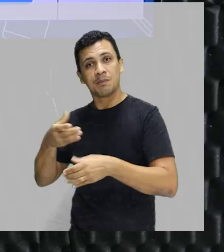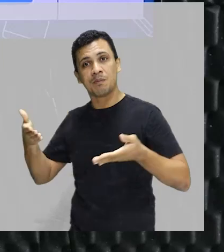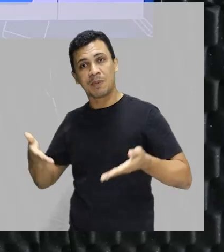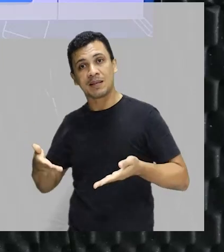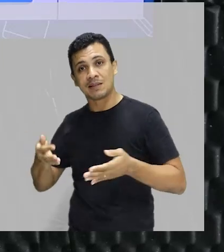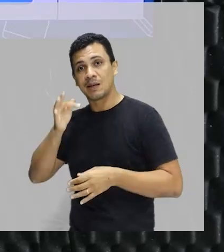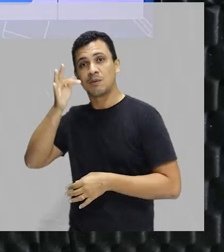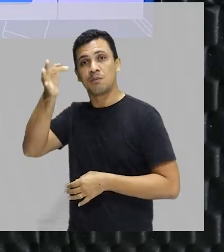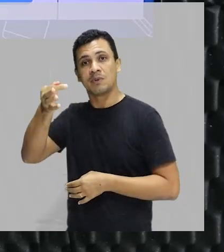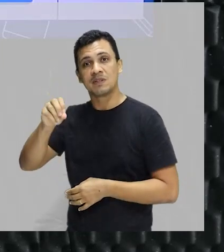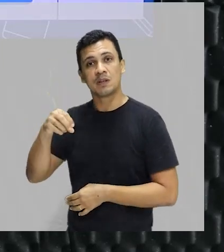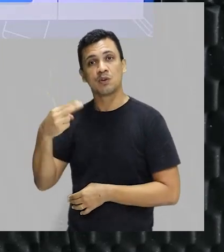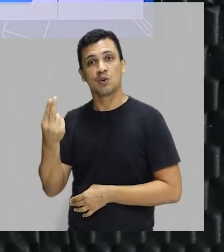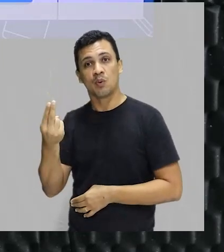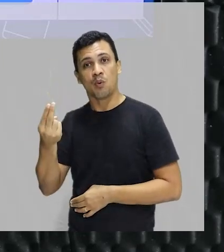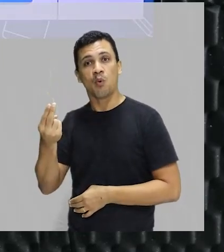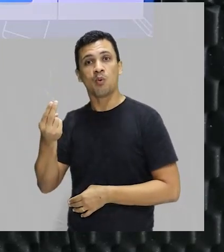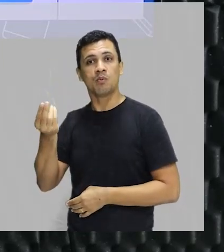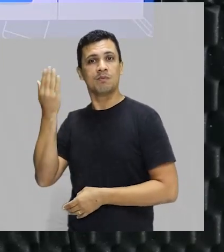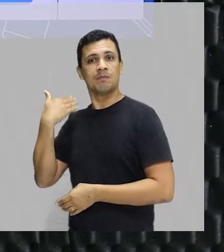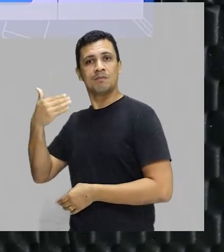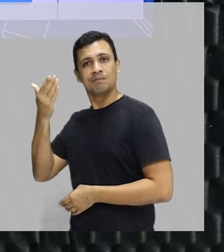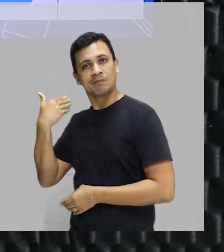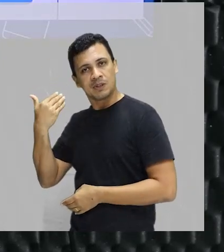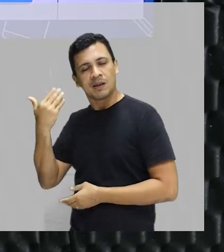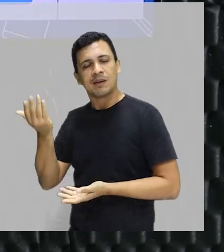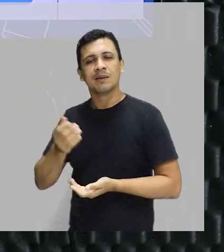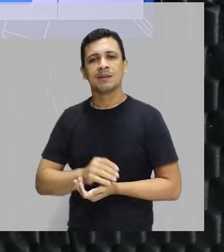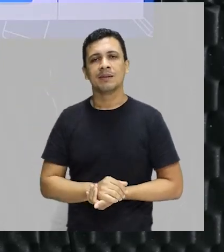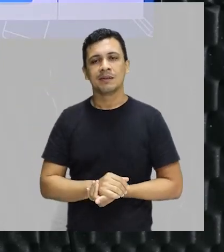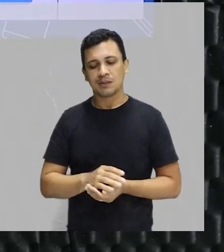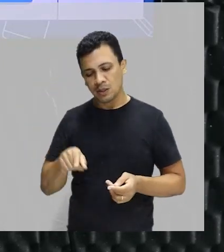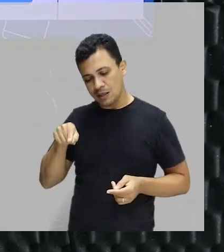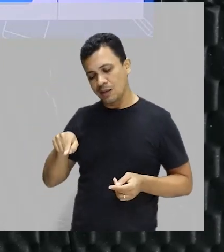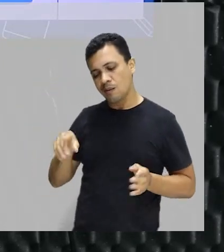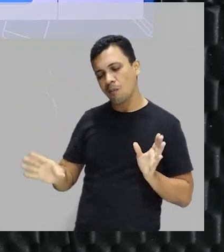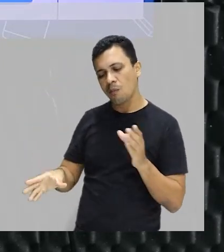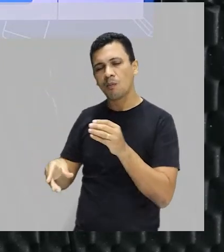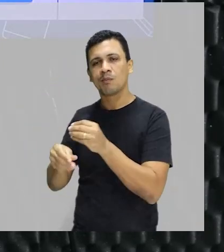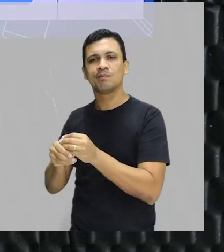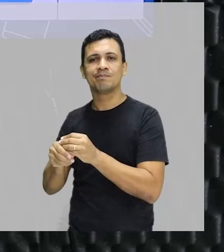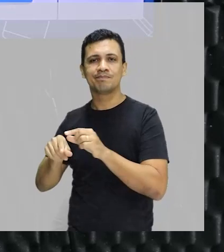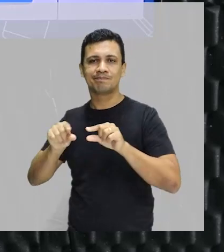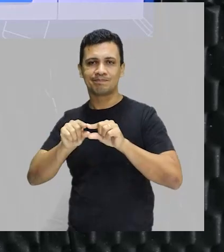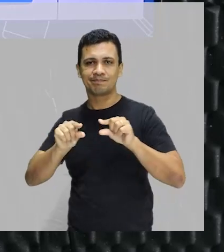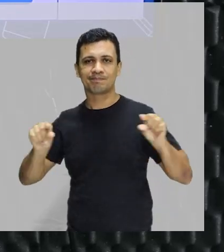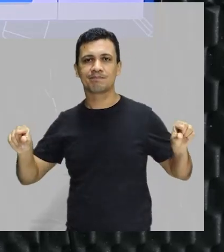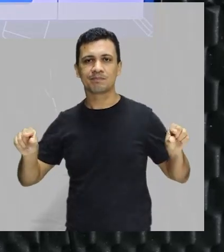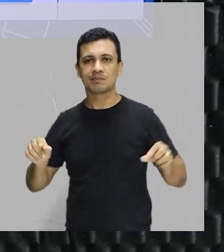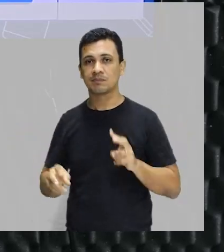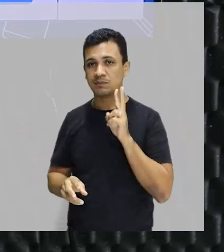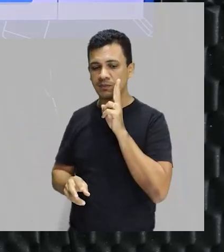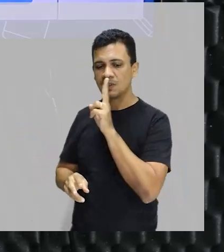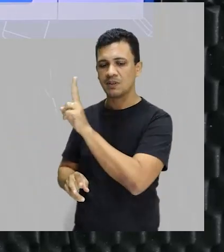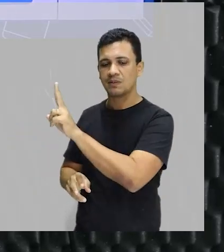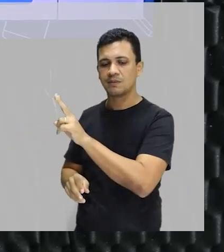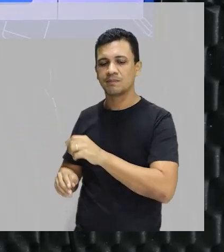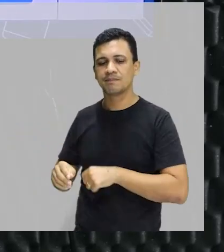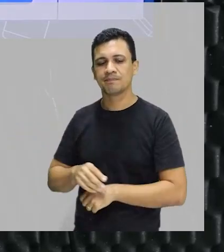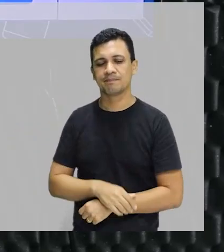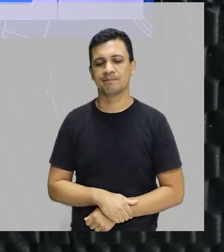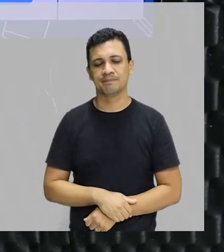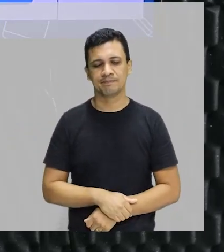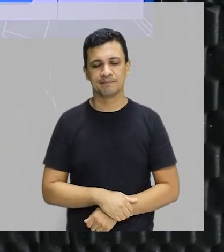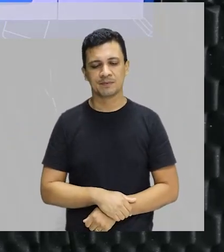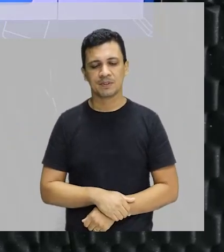were de acordo com o meu sujeito e o complemento da frase. Olha os exemplos. She was a